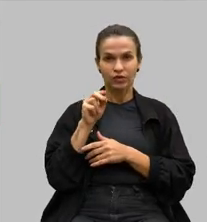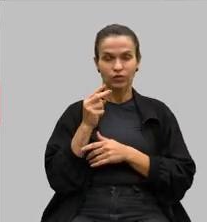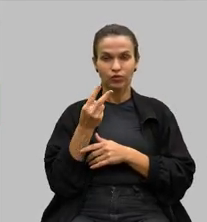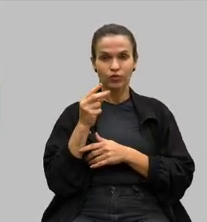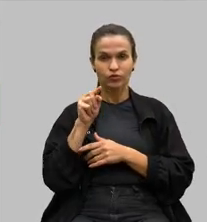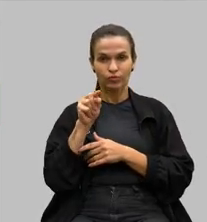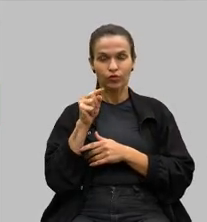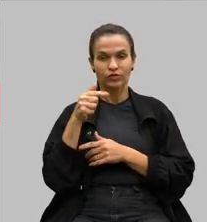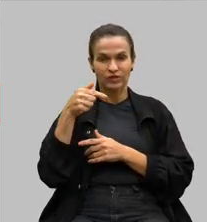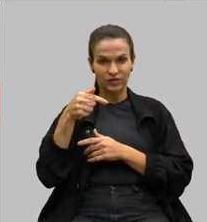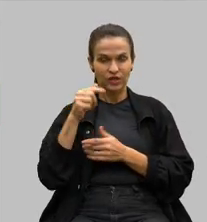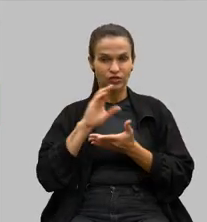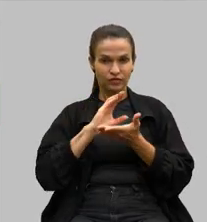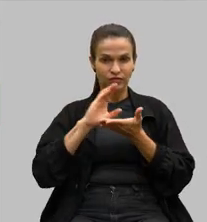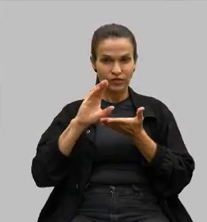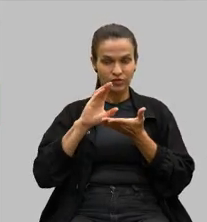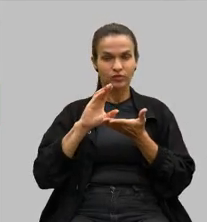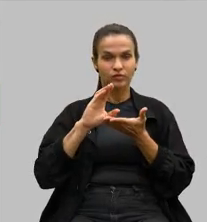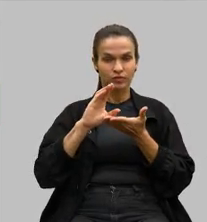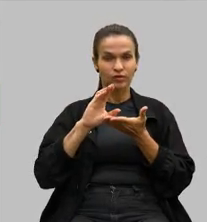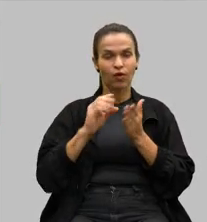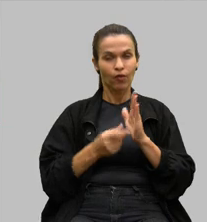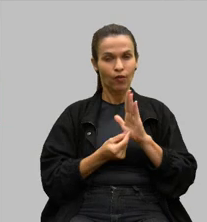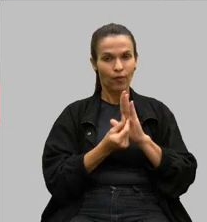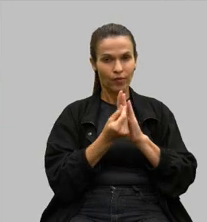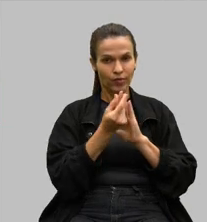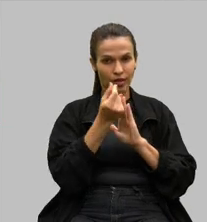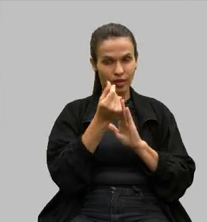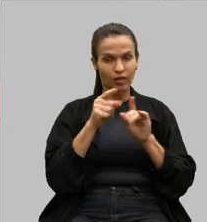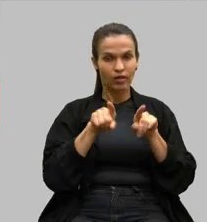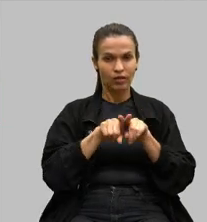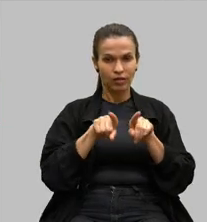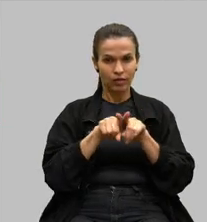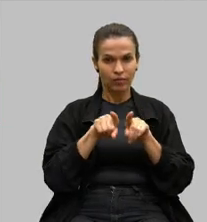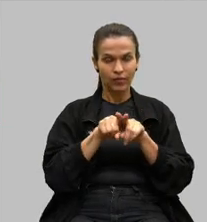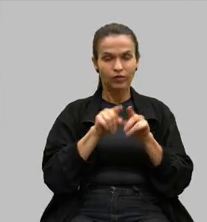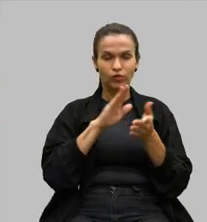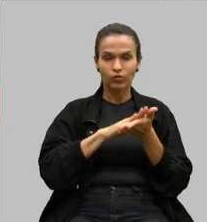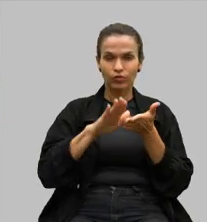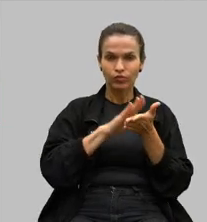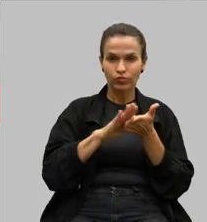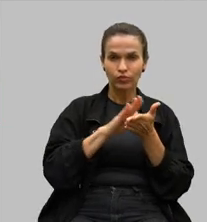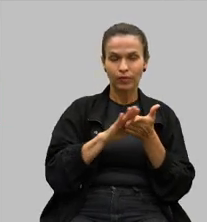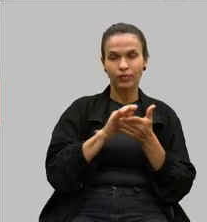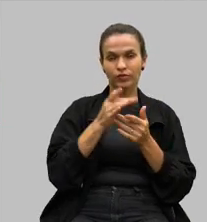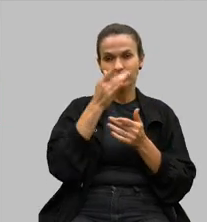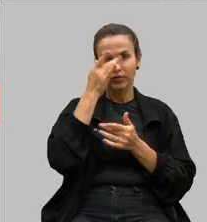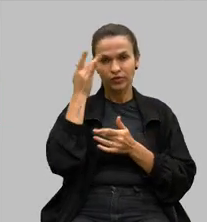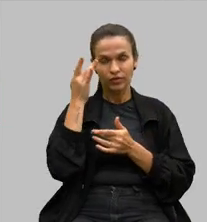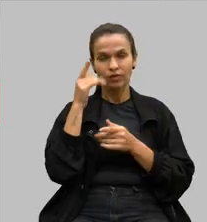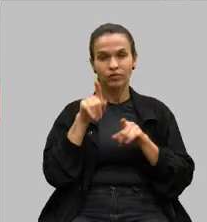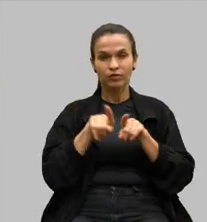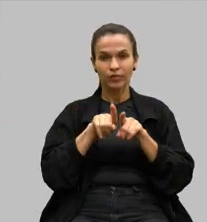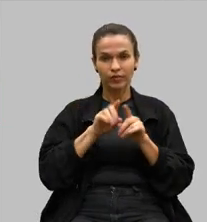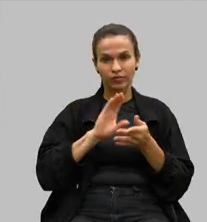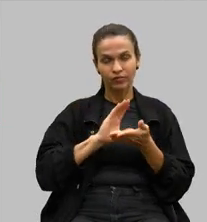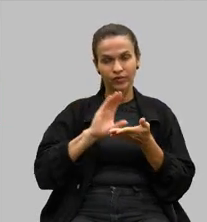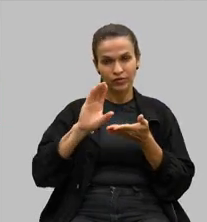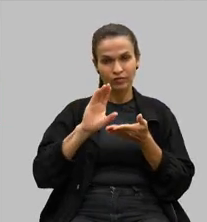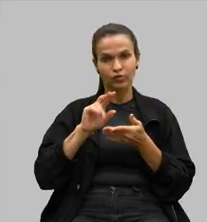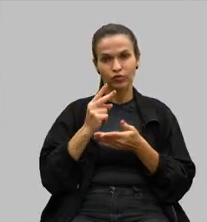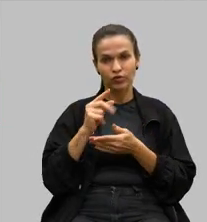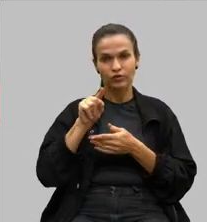eh recursos orçamentários governamentais custeio de pessoal e também eh investimentos então